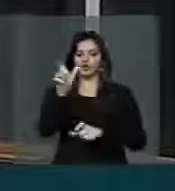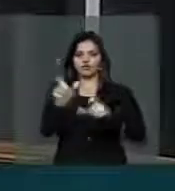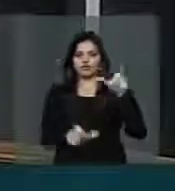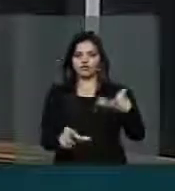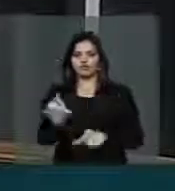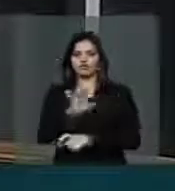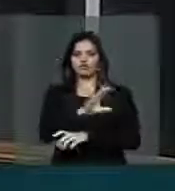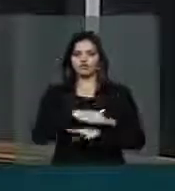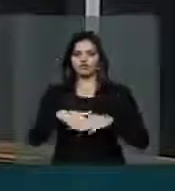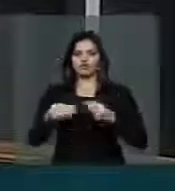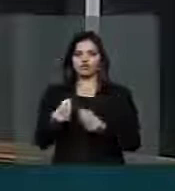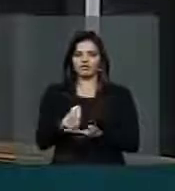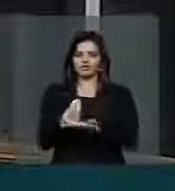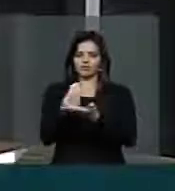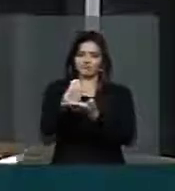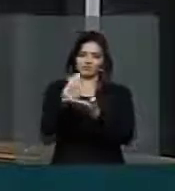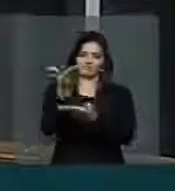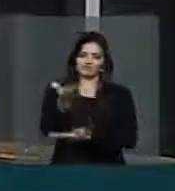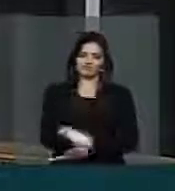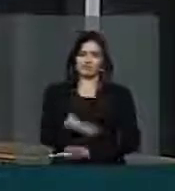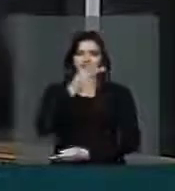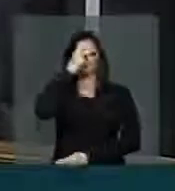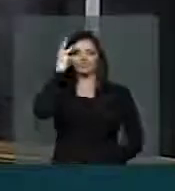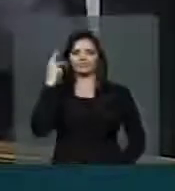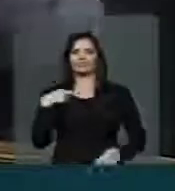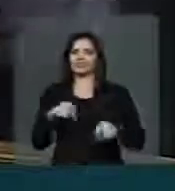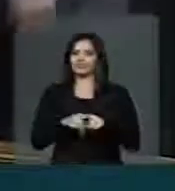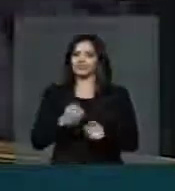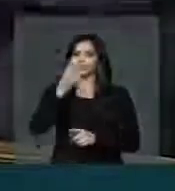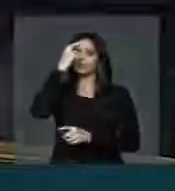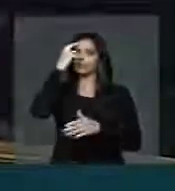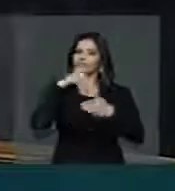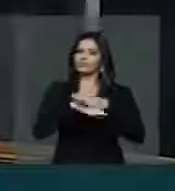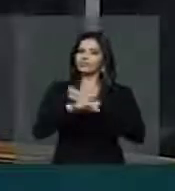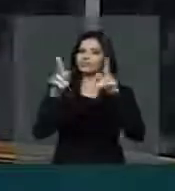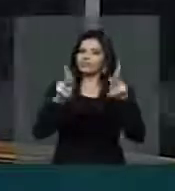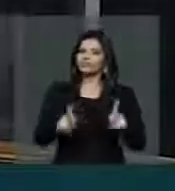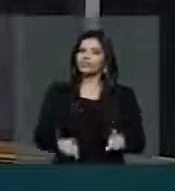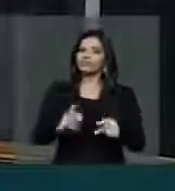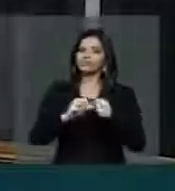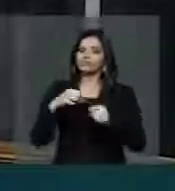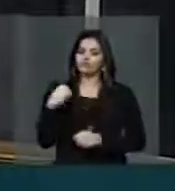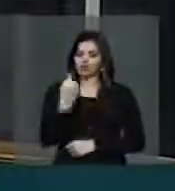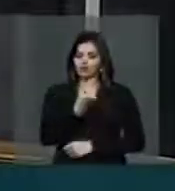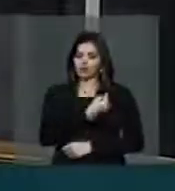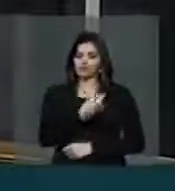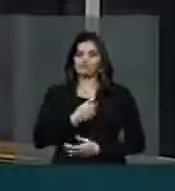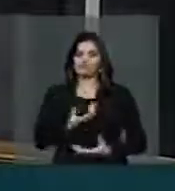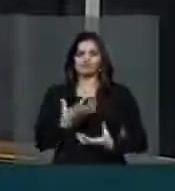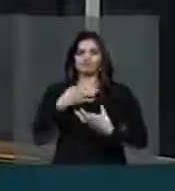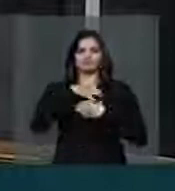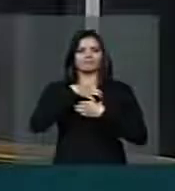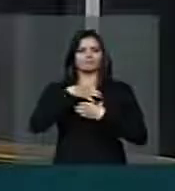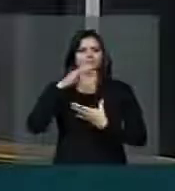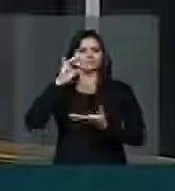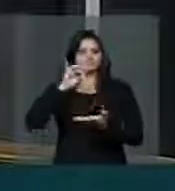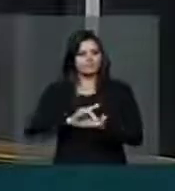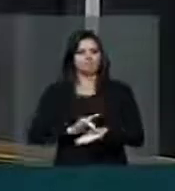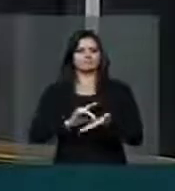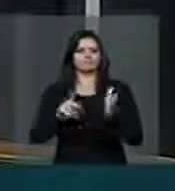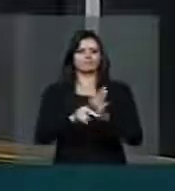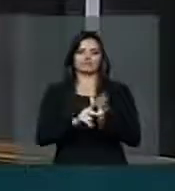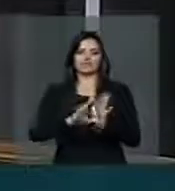temos a oferecer às pessoas. Uma cultura de paz que faça com que nós sintamos